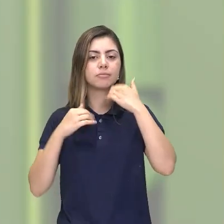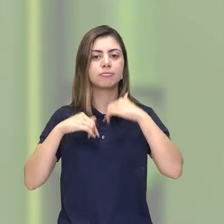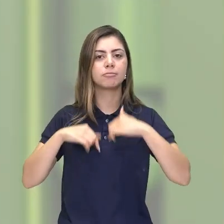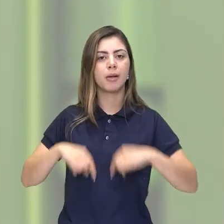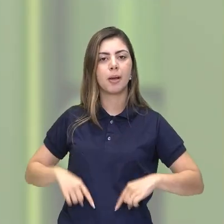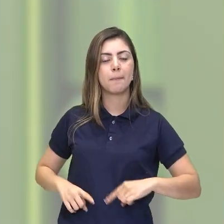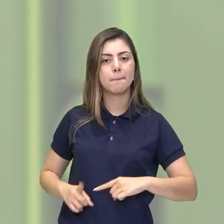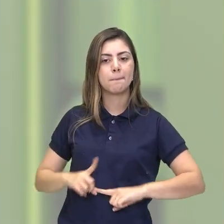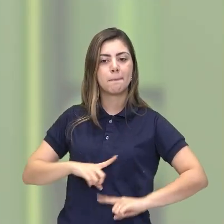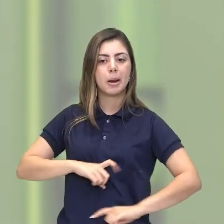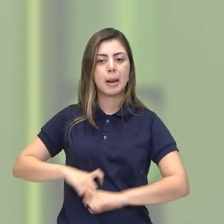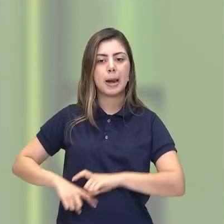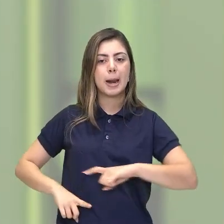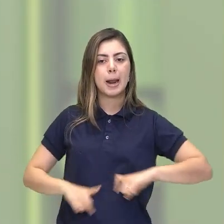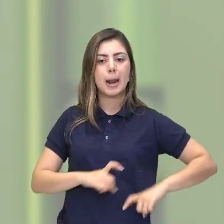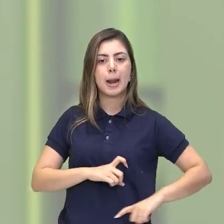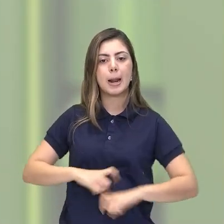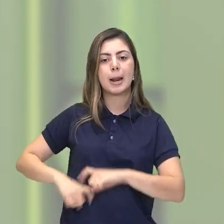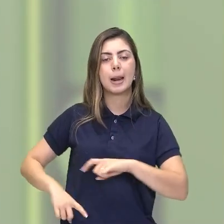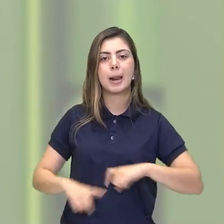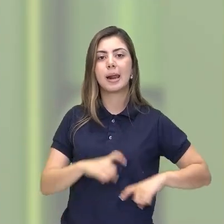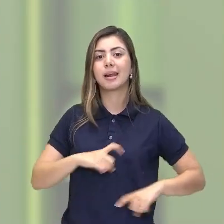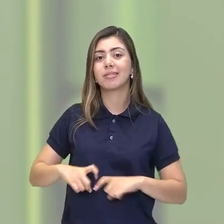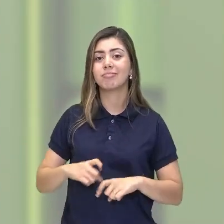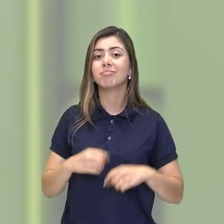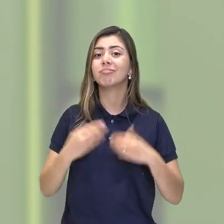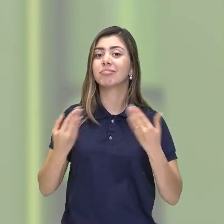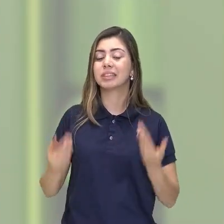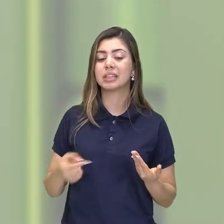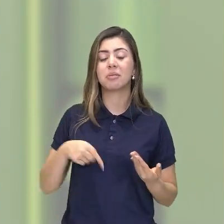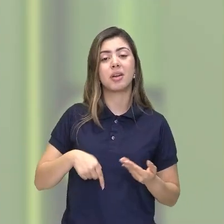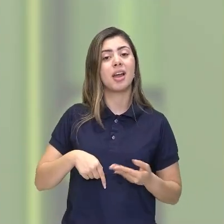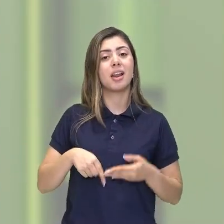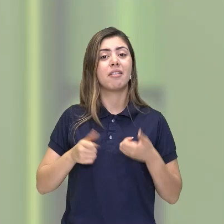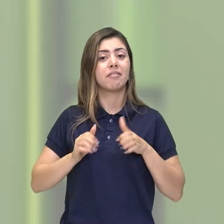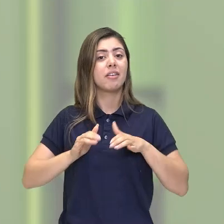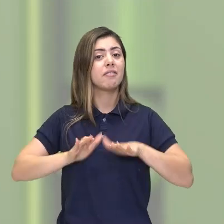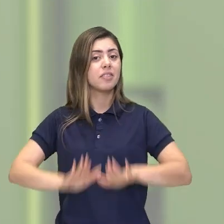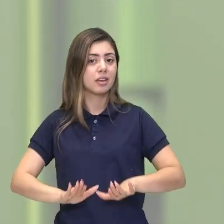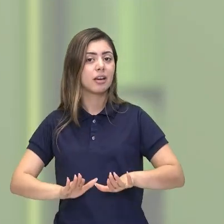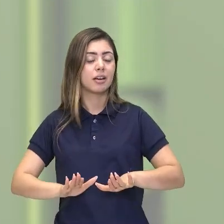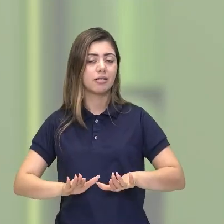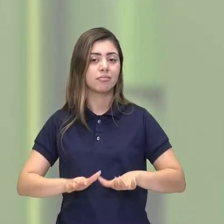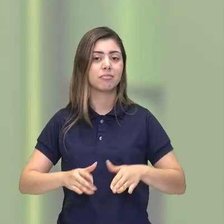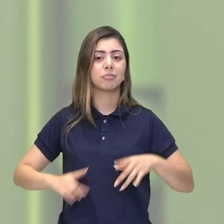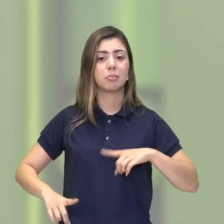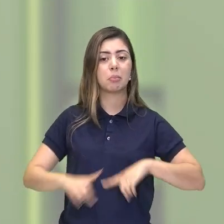E lá no meu organismo eu vou me transformar em quê? Hospedeiro. E a lombriga, o